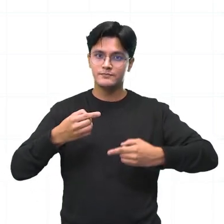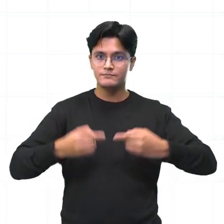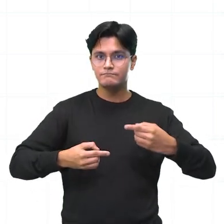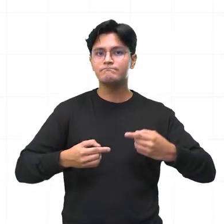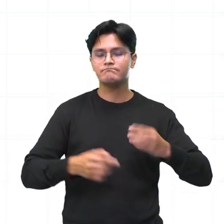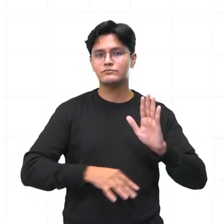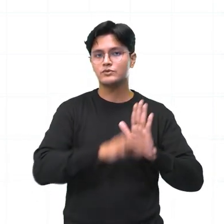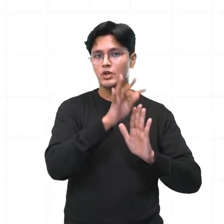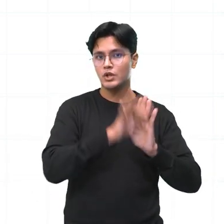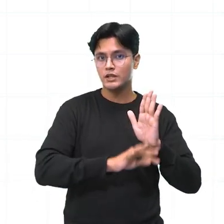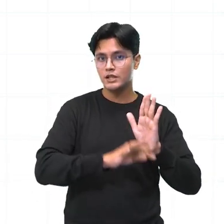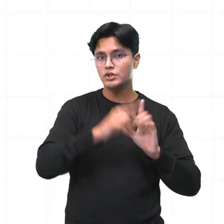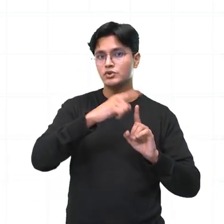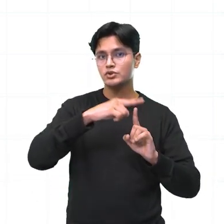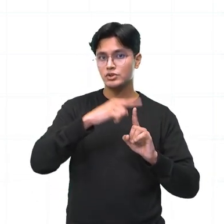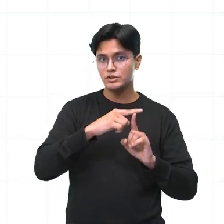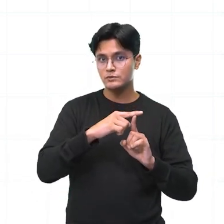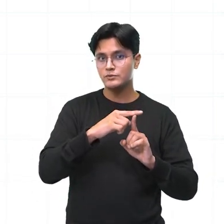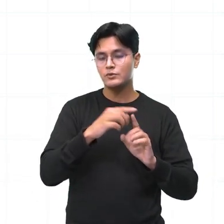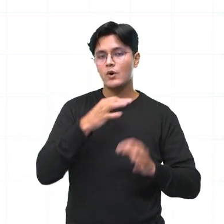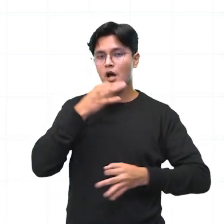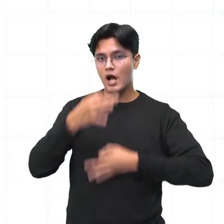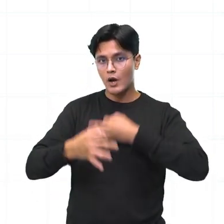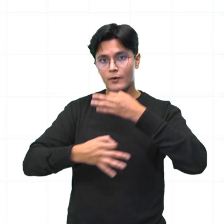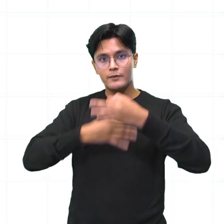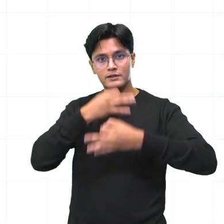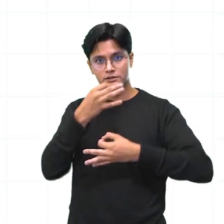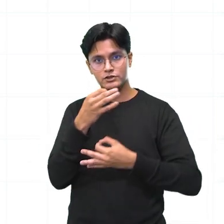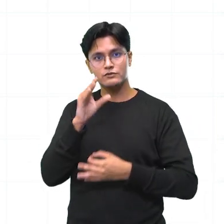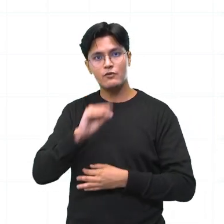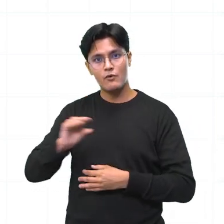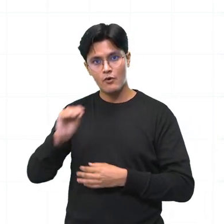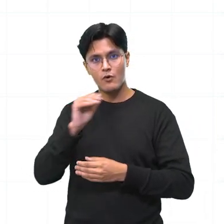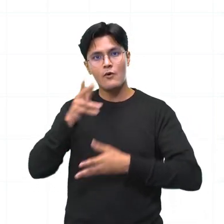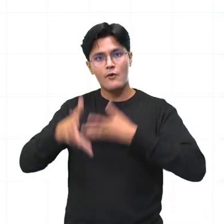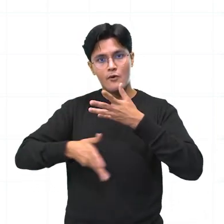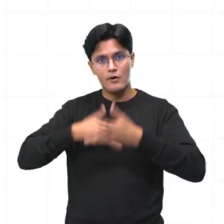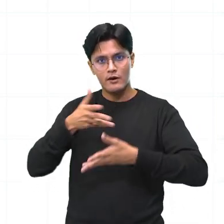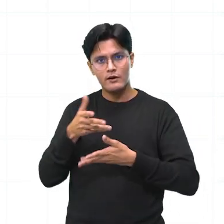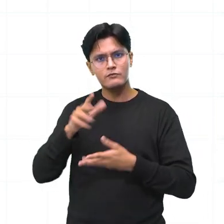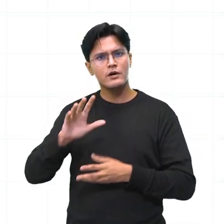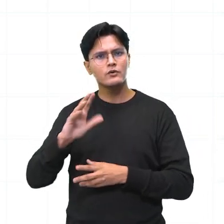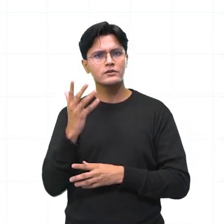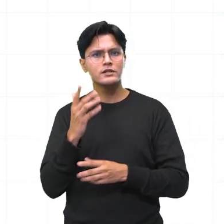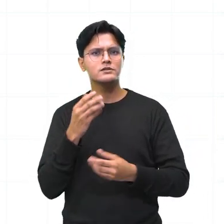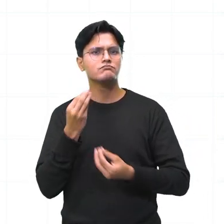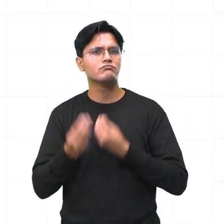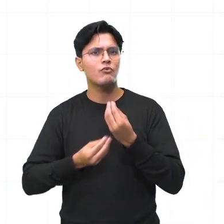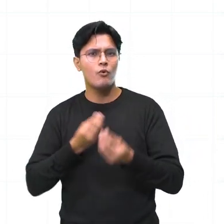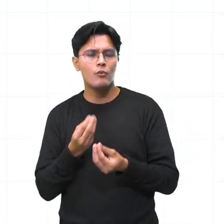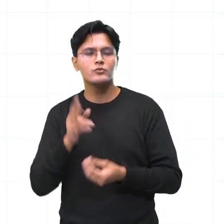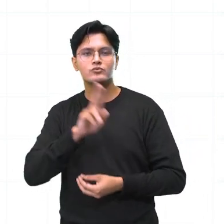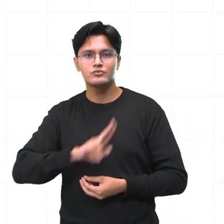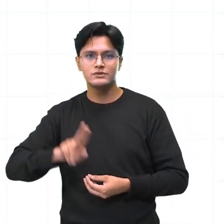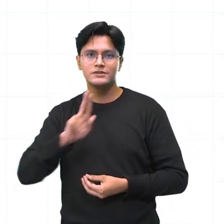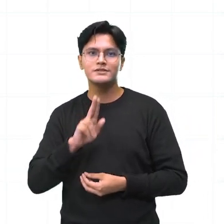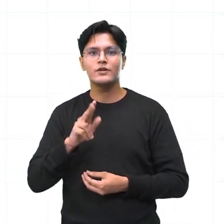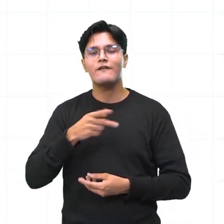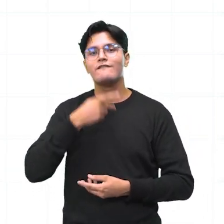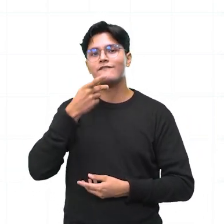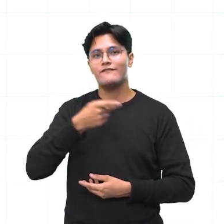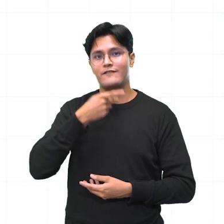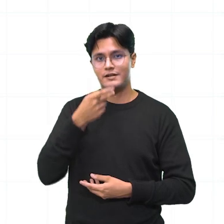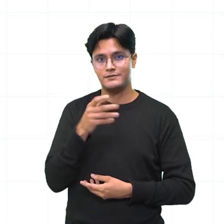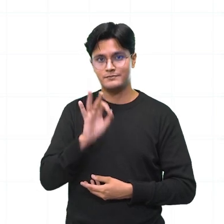texto argumentativo oral, ele acontece por meio da fala, muito bem. Tá? Então, ele